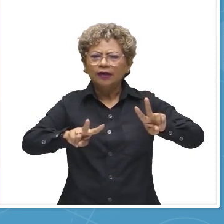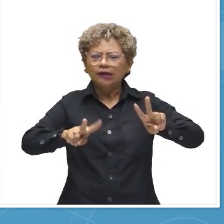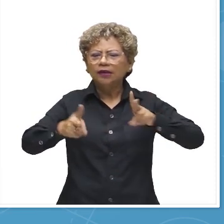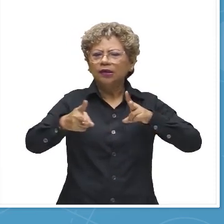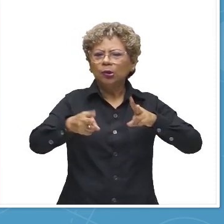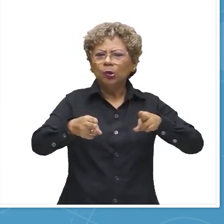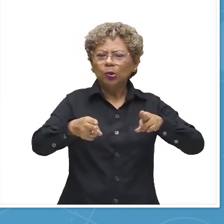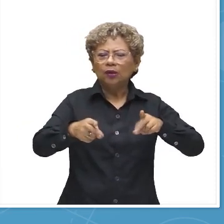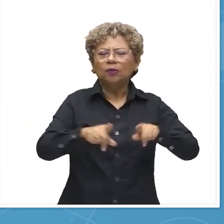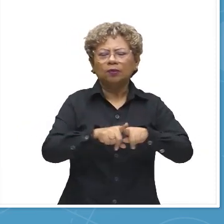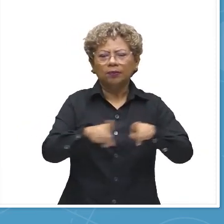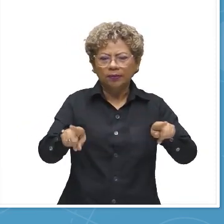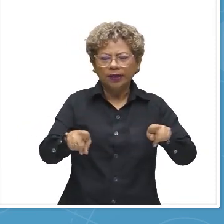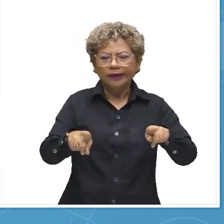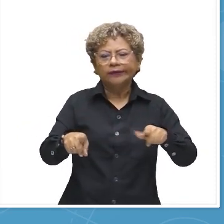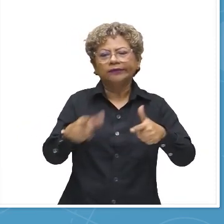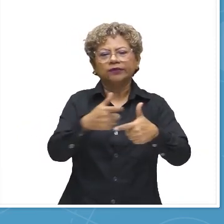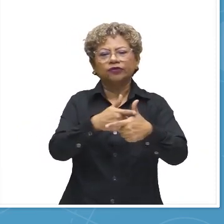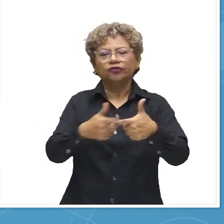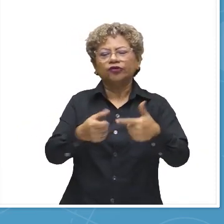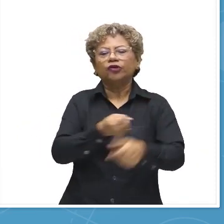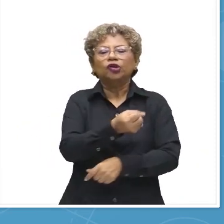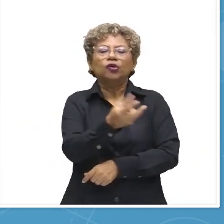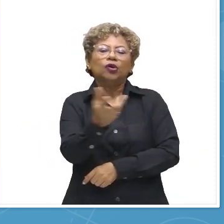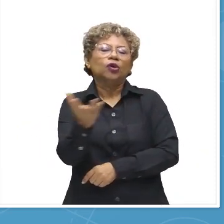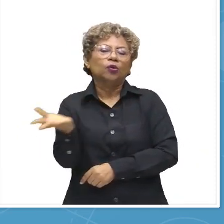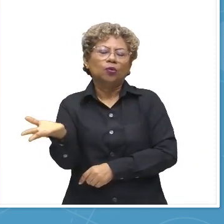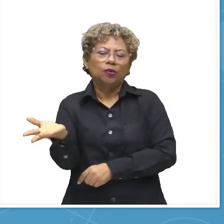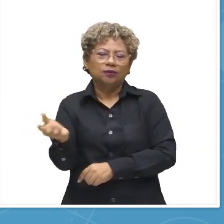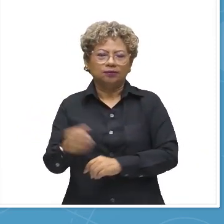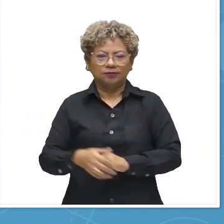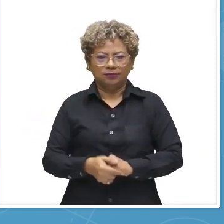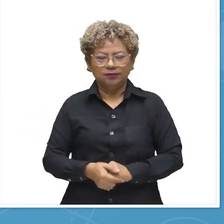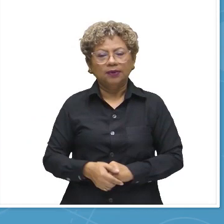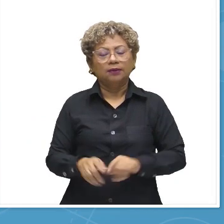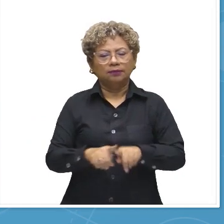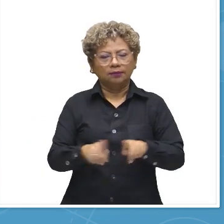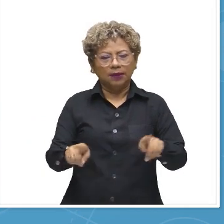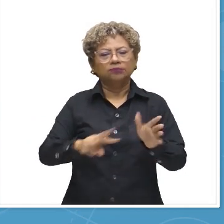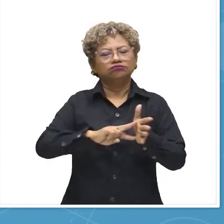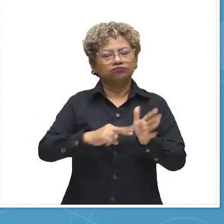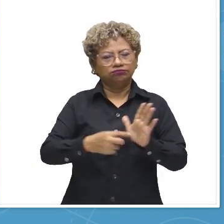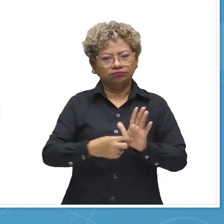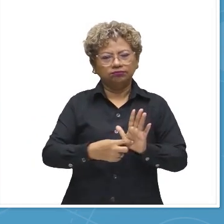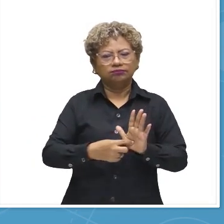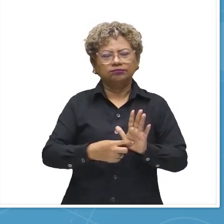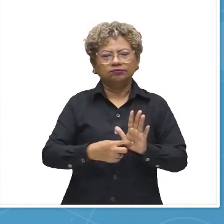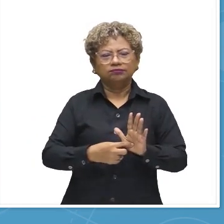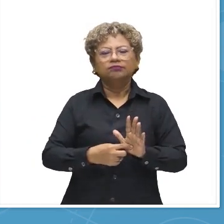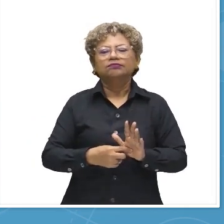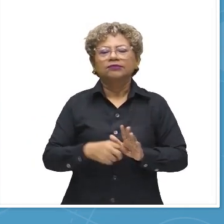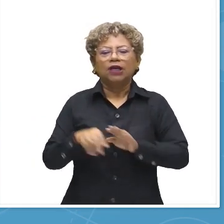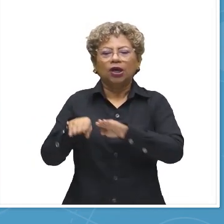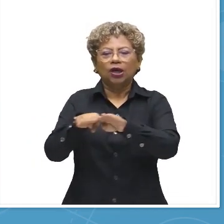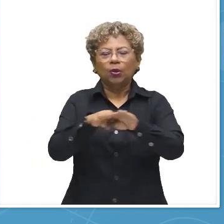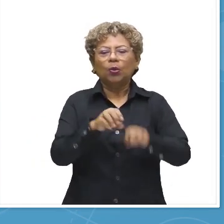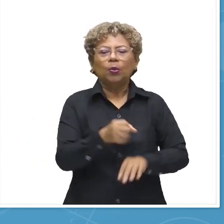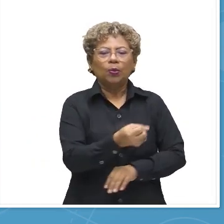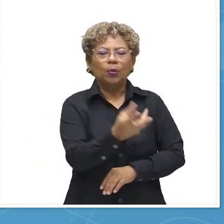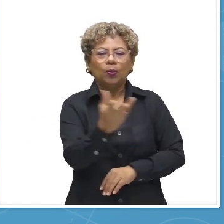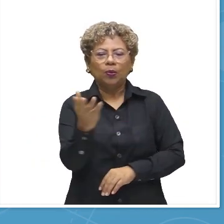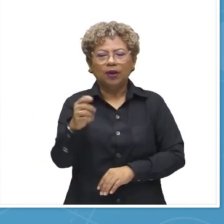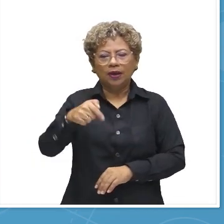estarem divididas aqui de forma diferente. Mas elas representam a mesma quantidade. Ó. Eu tenho aqui